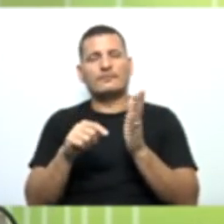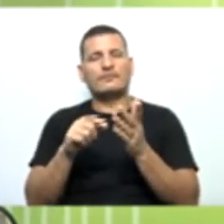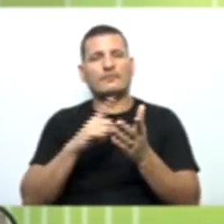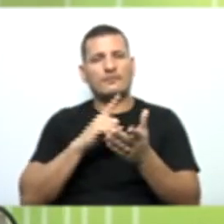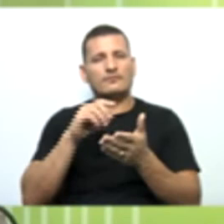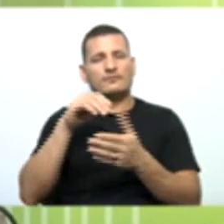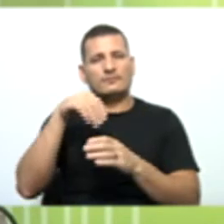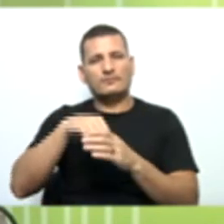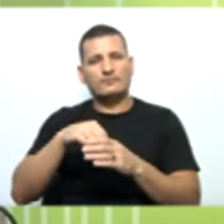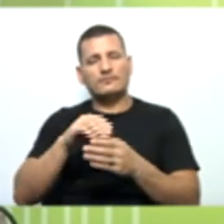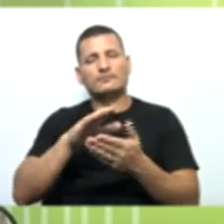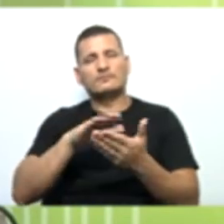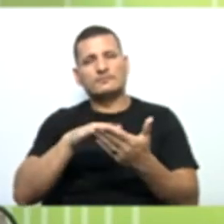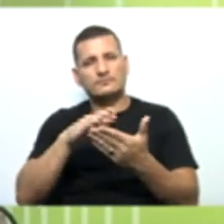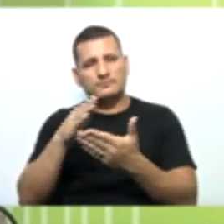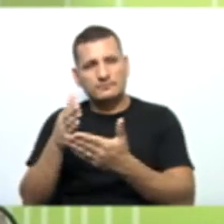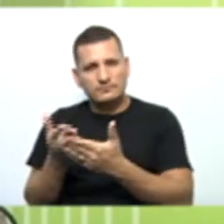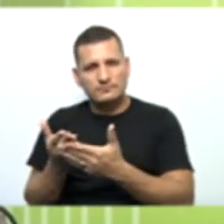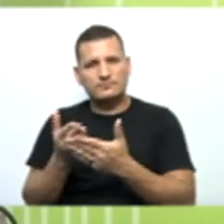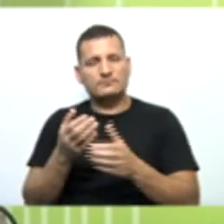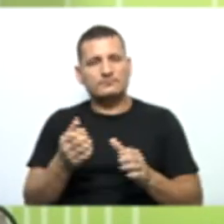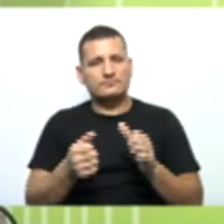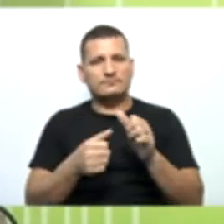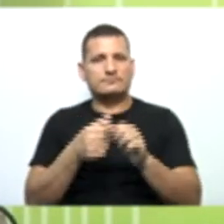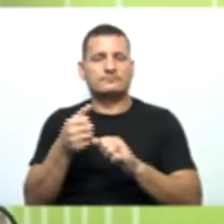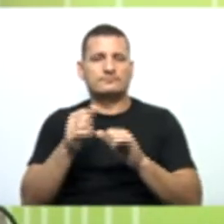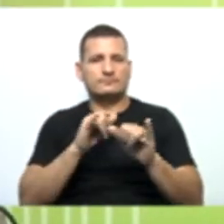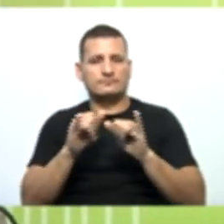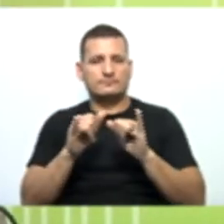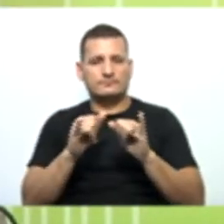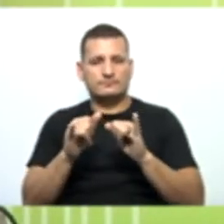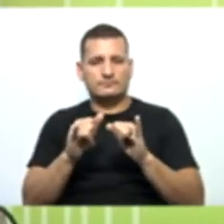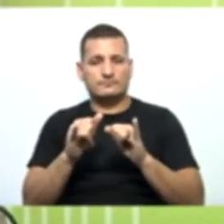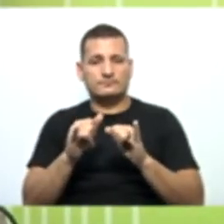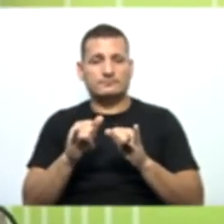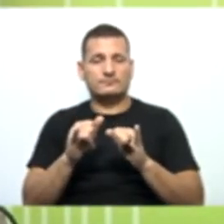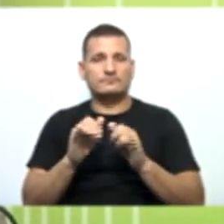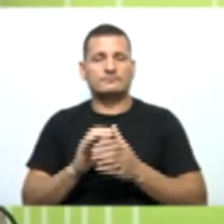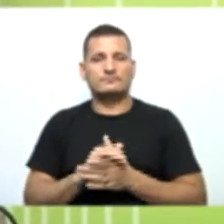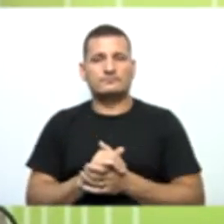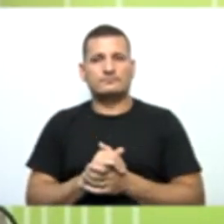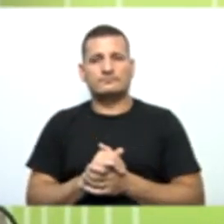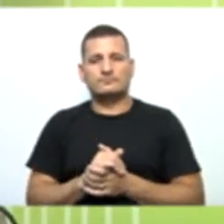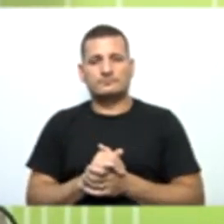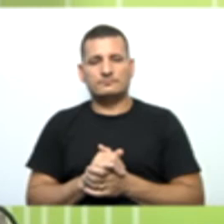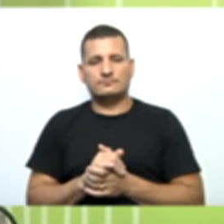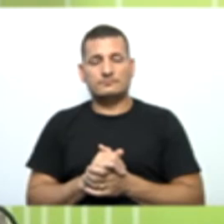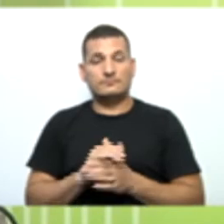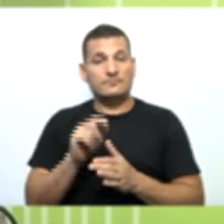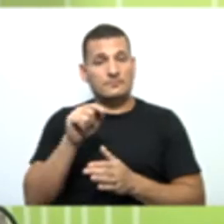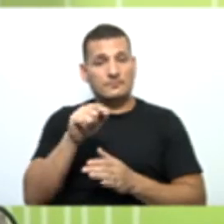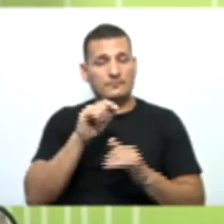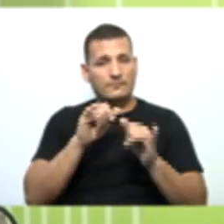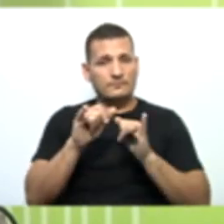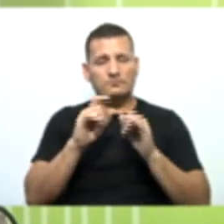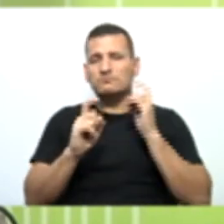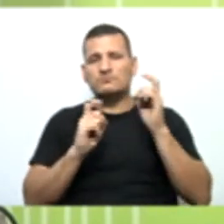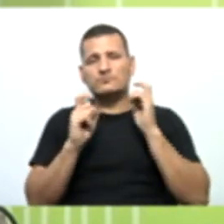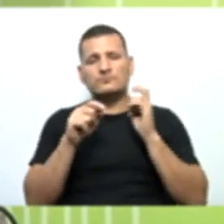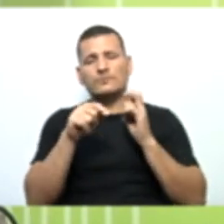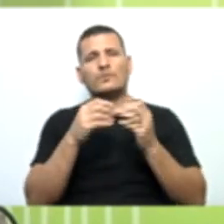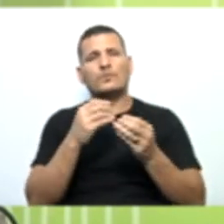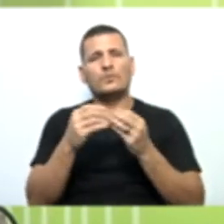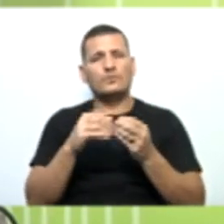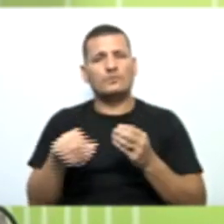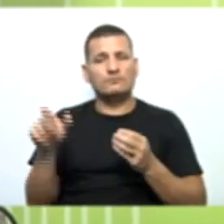interpretados, eles vão ser transformados em que? Informação. E a preocupação dessa informação é como ela vai chegar